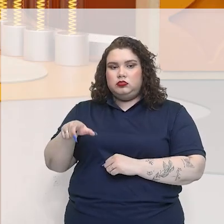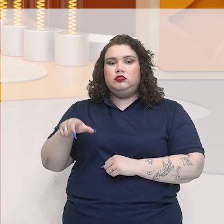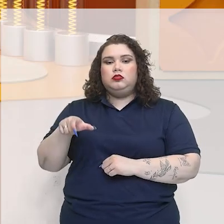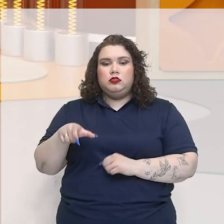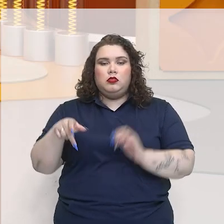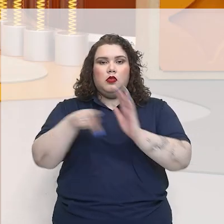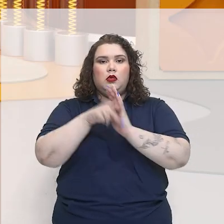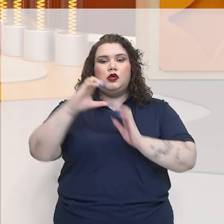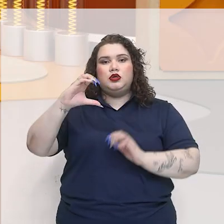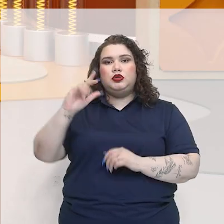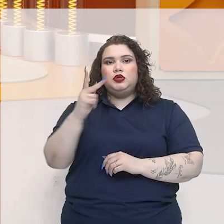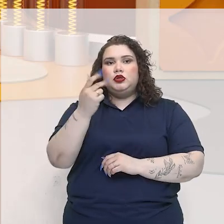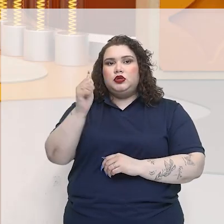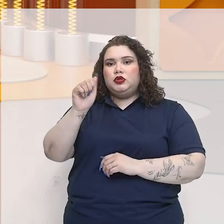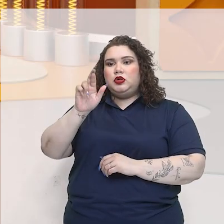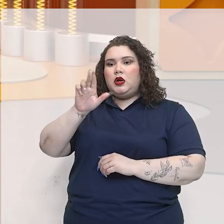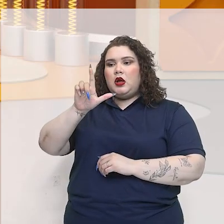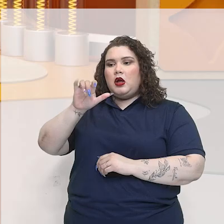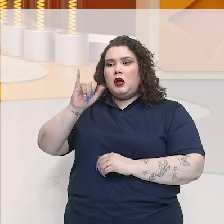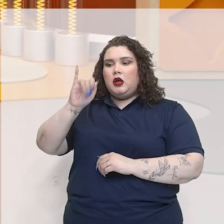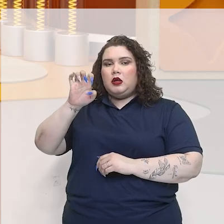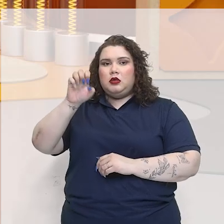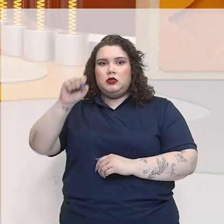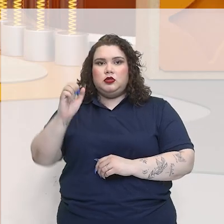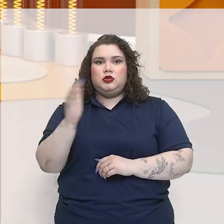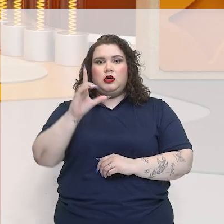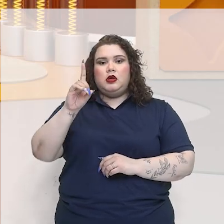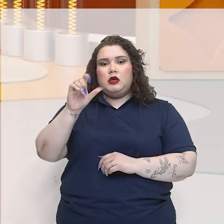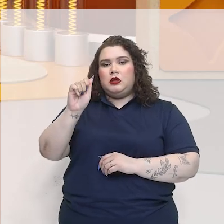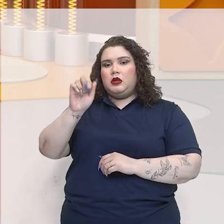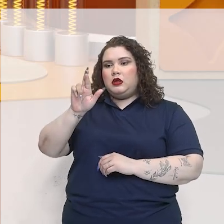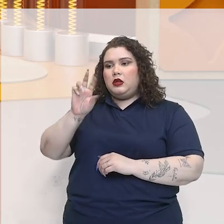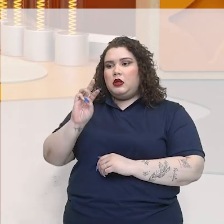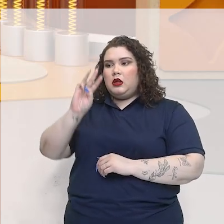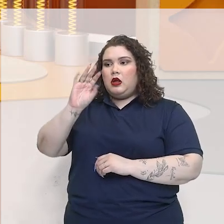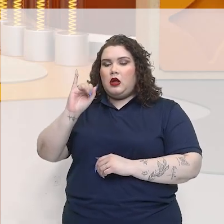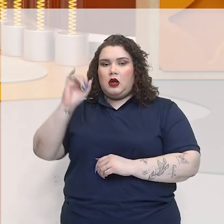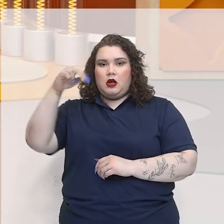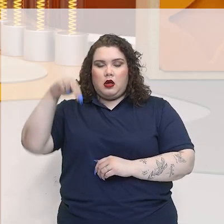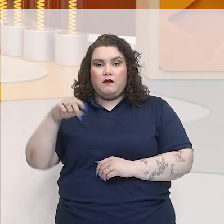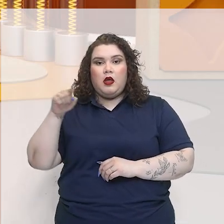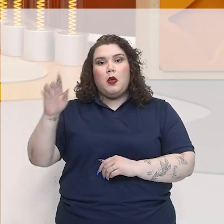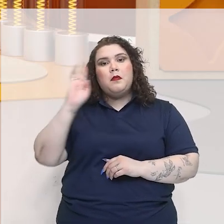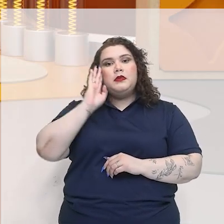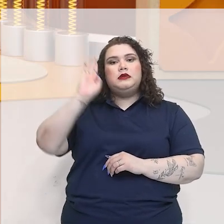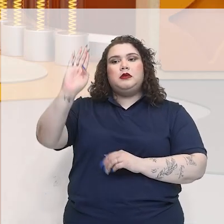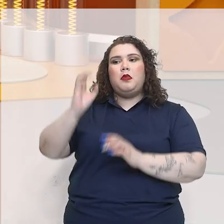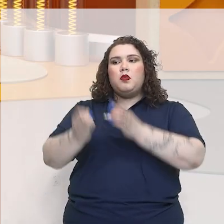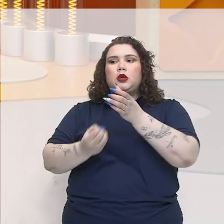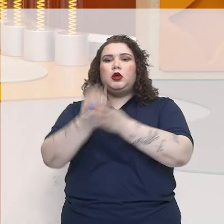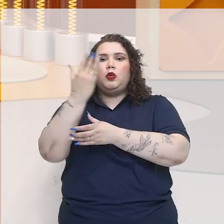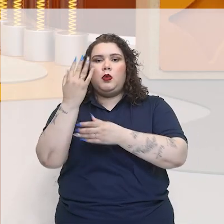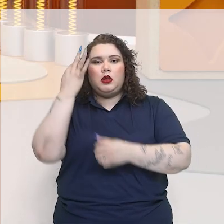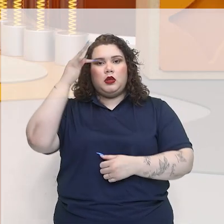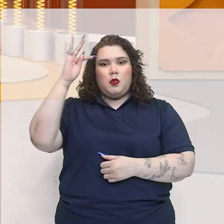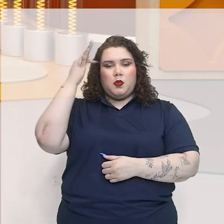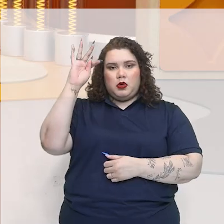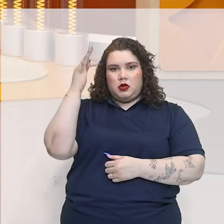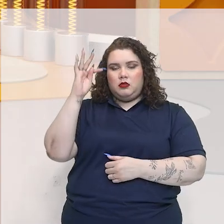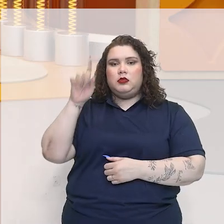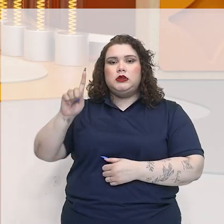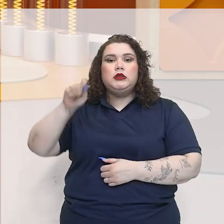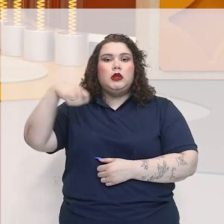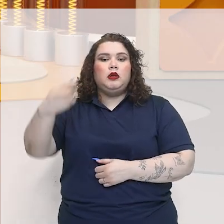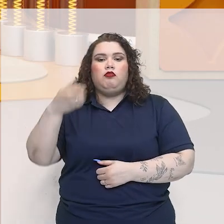Charles Darwin, que é o grande pai da teoria evolucionista, tá? Então, no século XIX, surgiu a